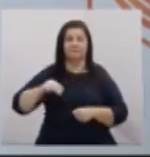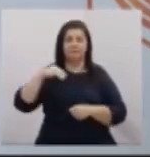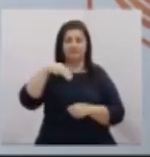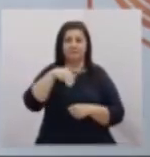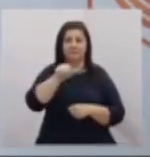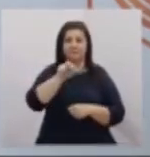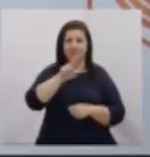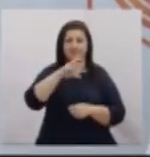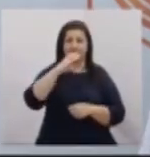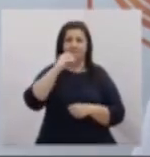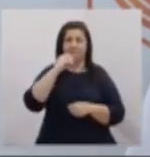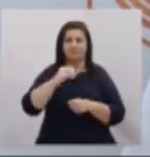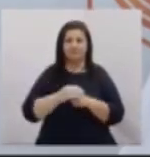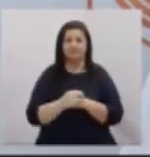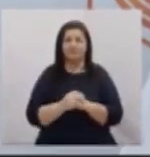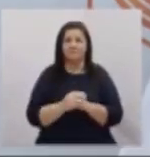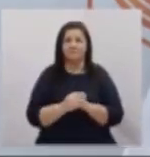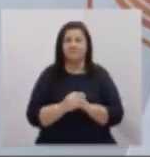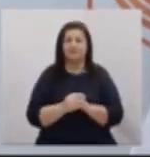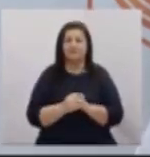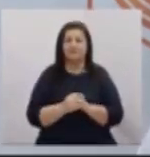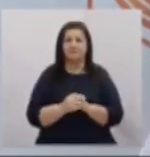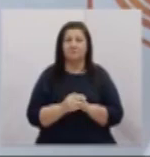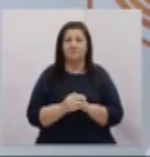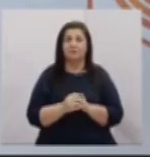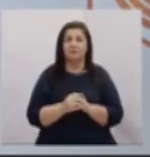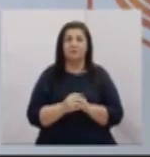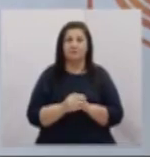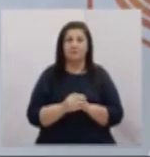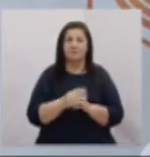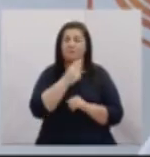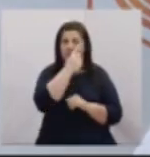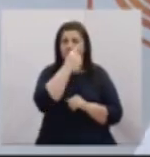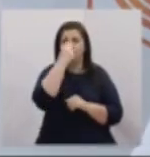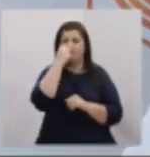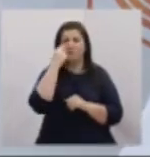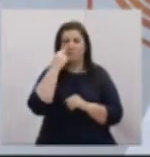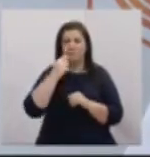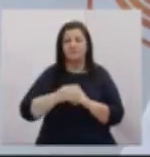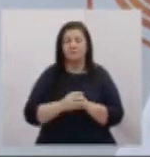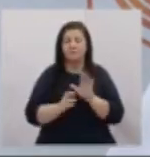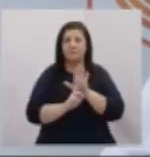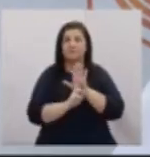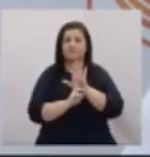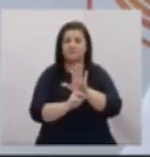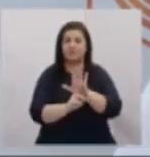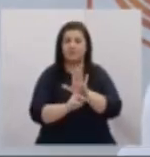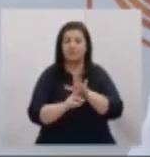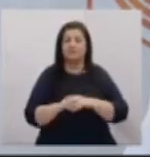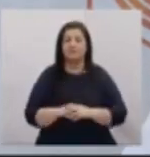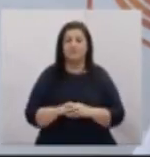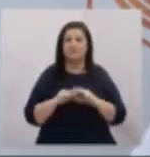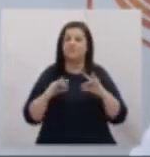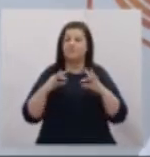Igreja Cantregular do Parque Minha Lua. E esse pastor é do Parque Minha Lua, ele vai representar toda a